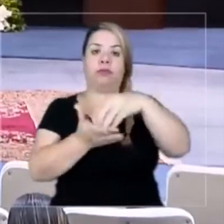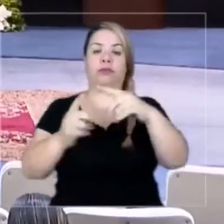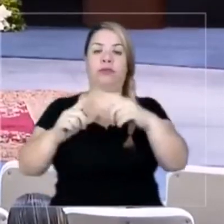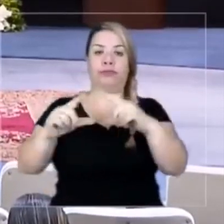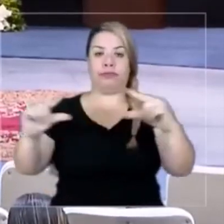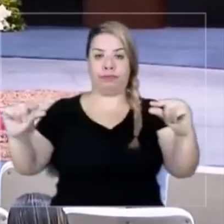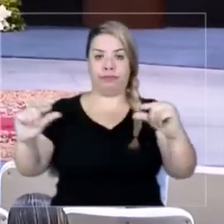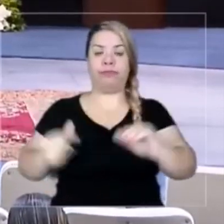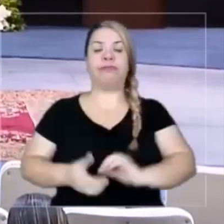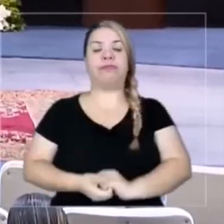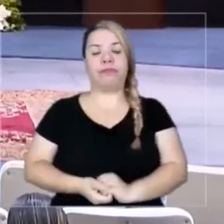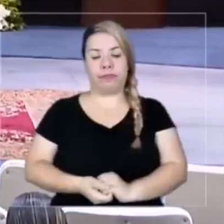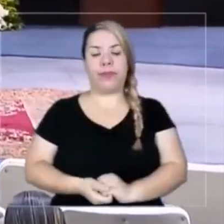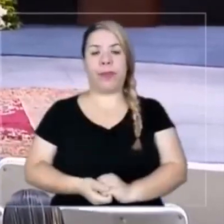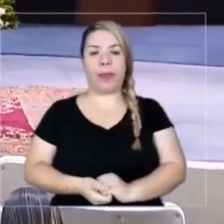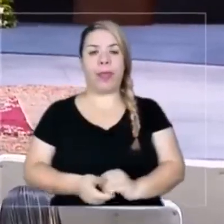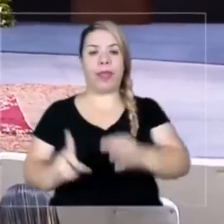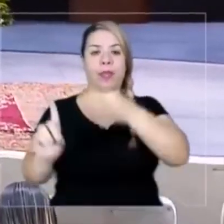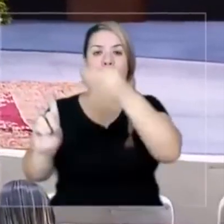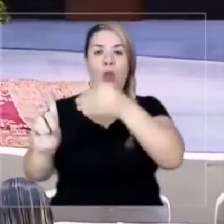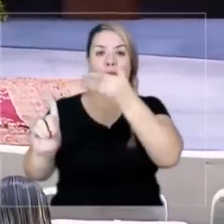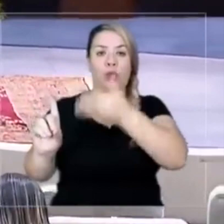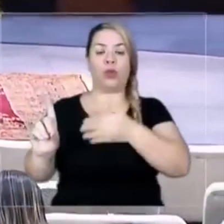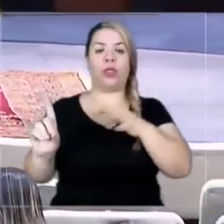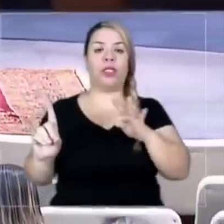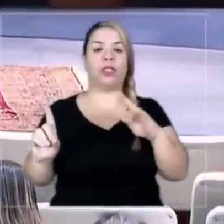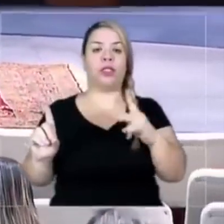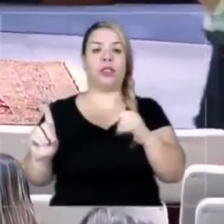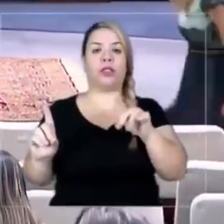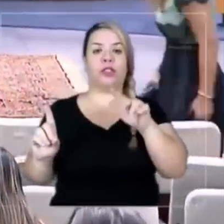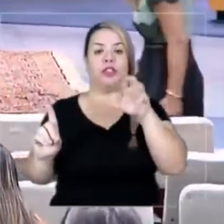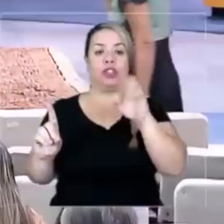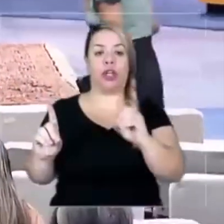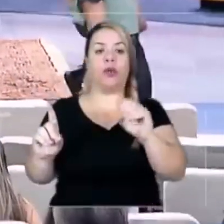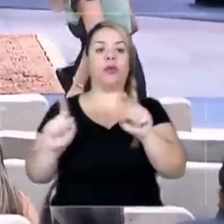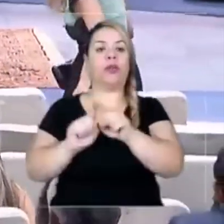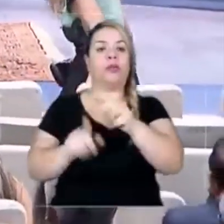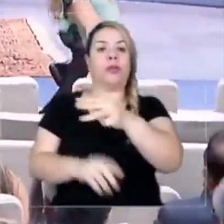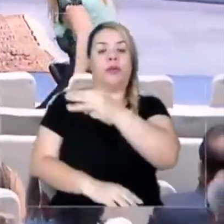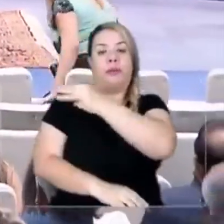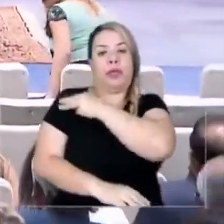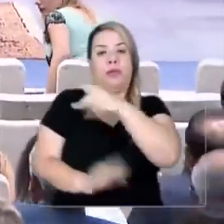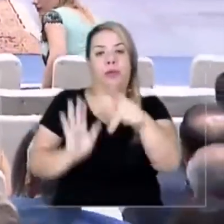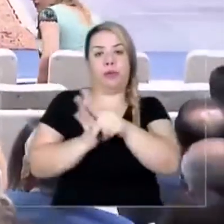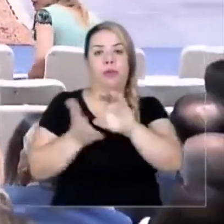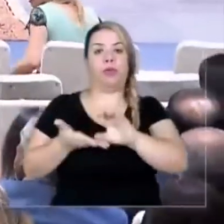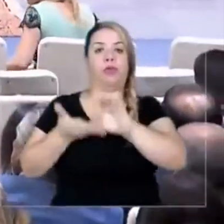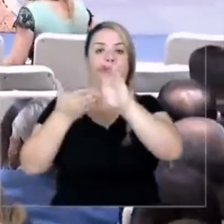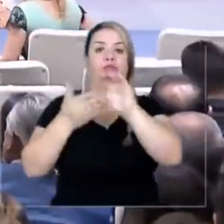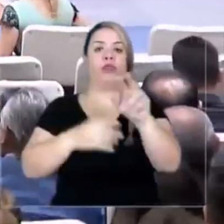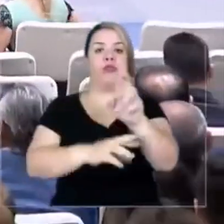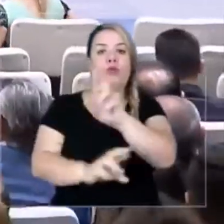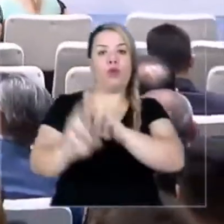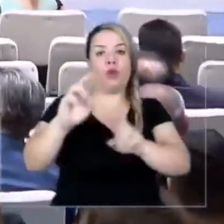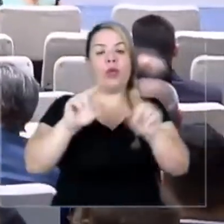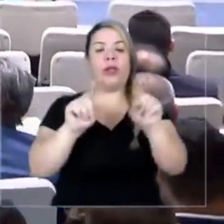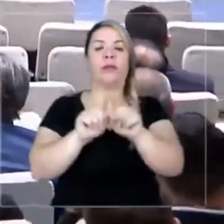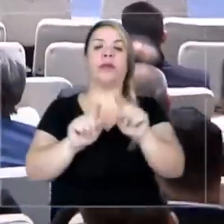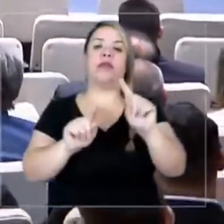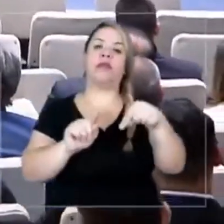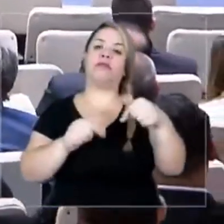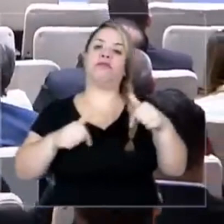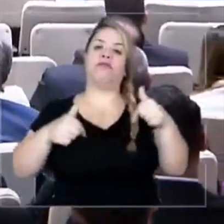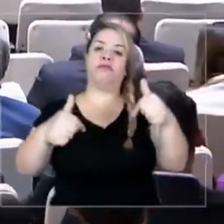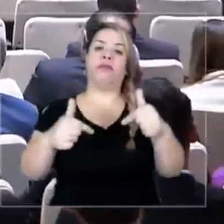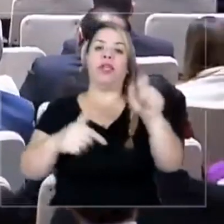vice-procuradora-geral da República, Lindora Maria Araújo, o presidente do Tribunal de Justiça do Piauí, desembargador José Ribamar Oliveira, e